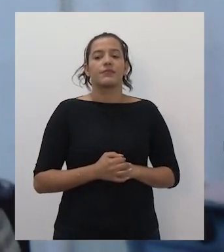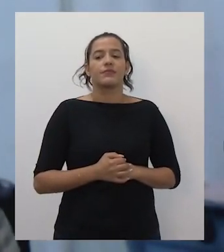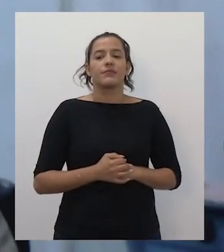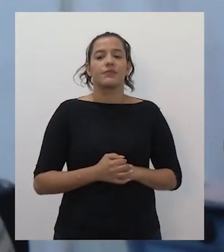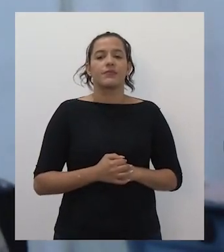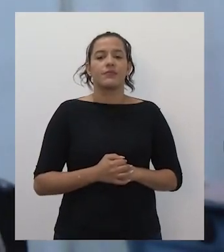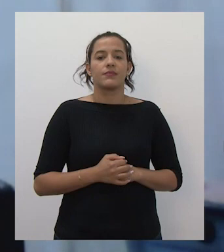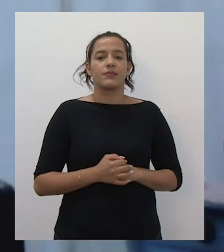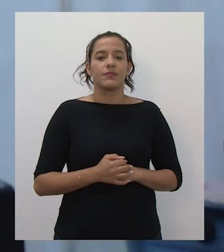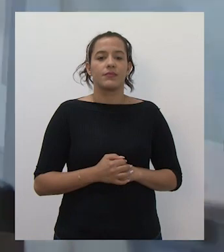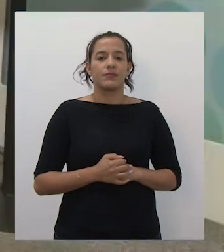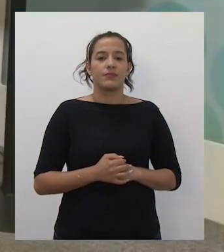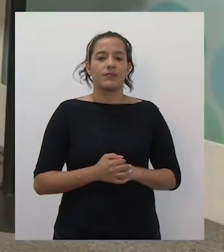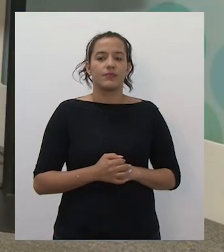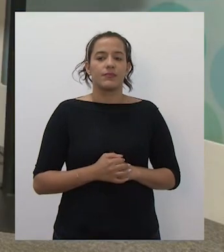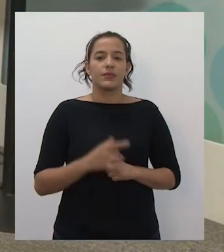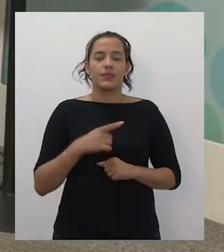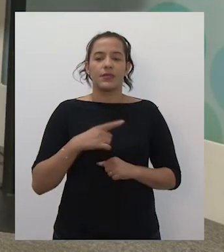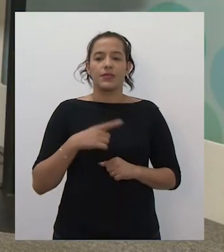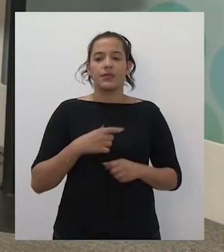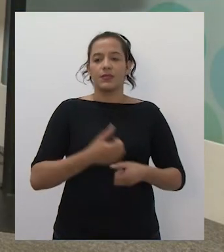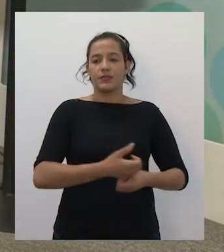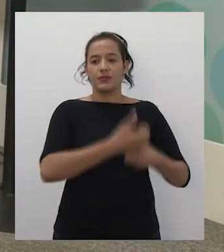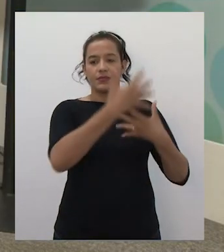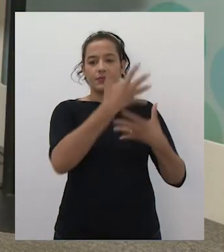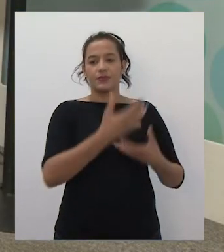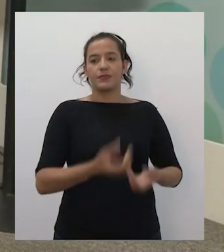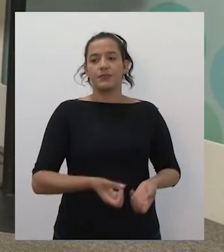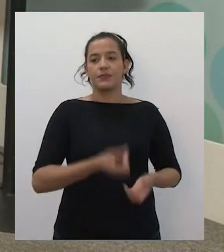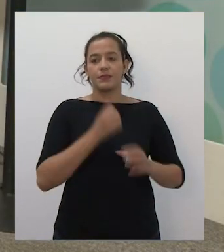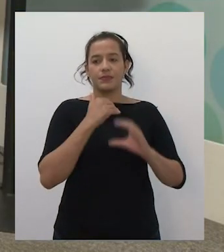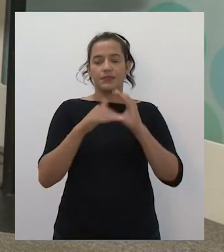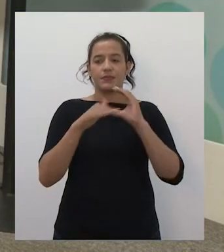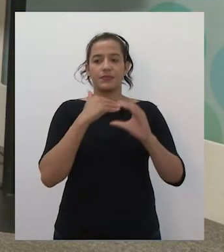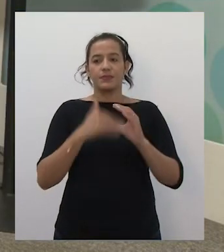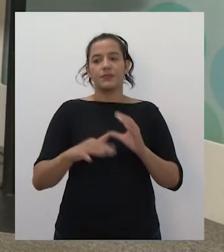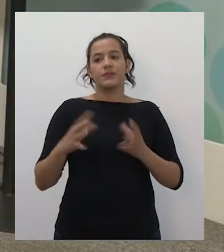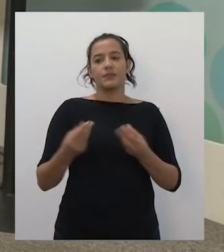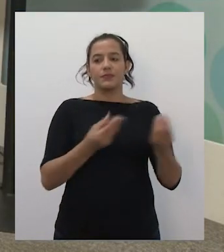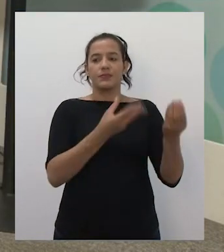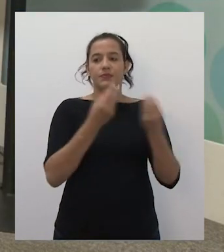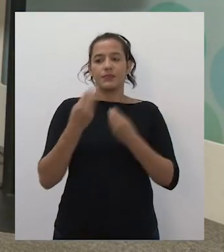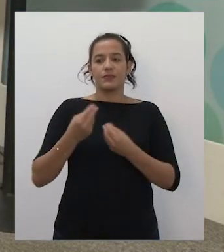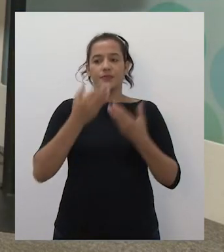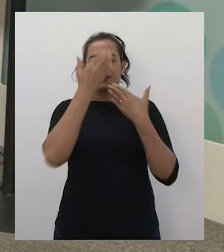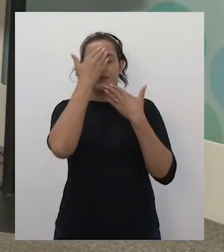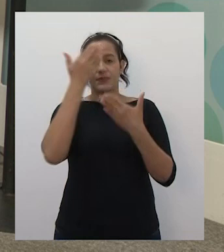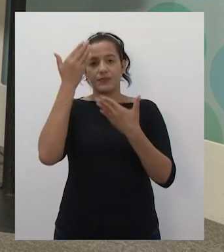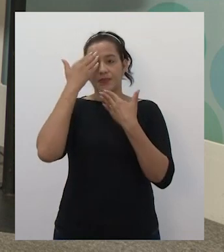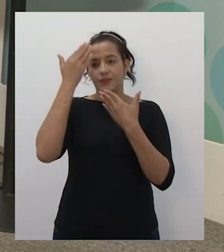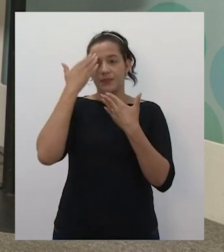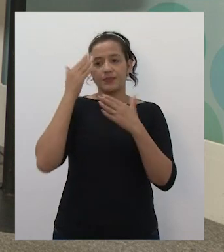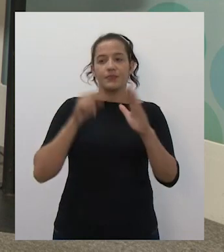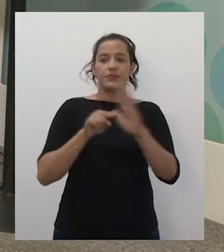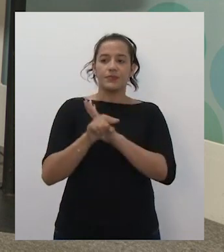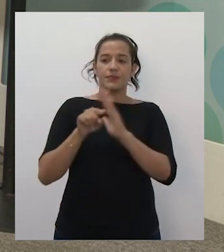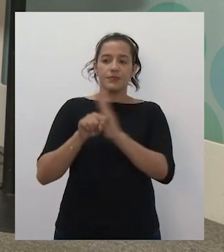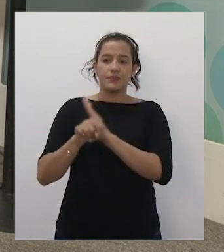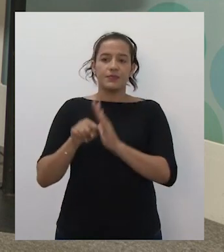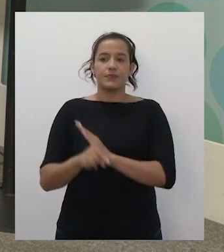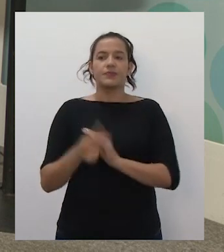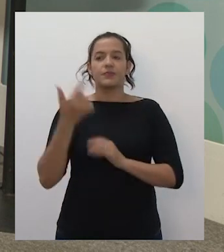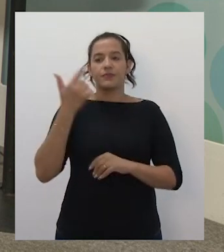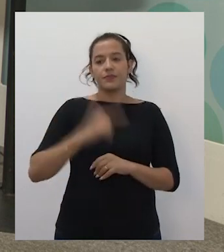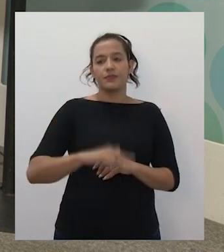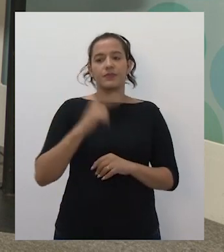As contribuições aqui do chat, né, têm sido muito interessantes mesmo. Então, o pessoal tem agradecido, perguntado bastante. Até o nome também da